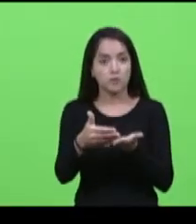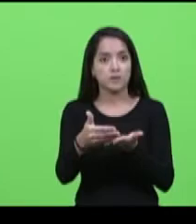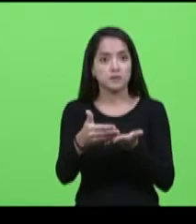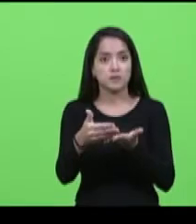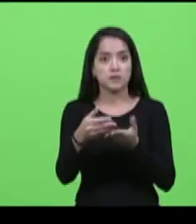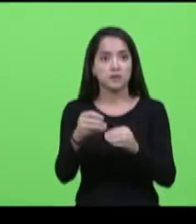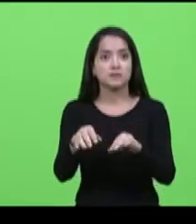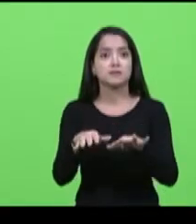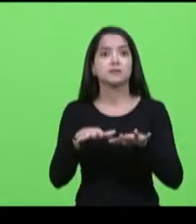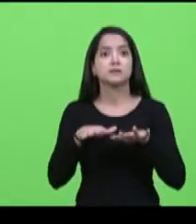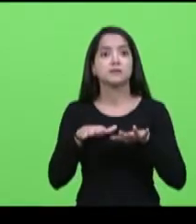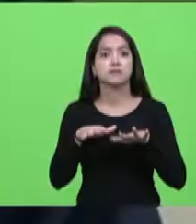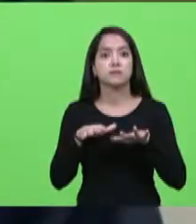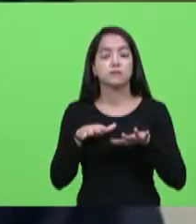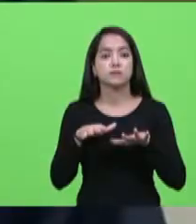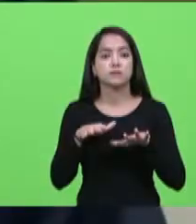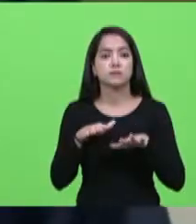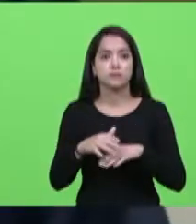sessão.